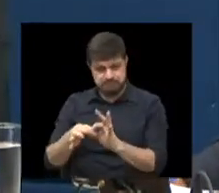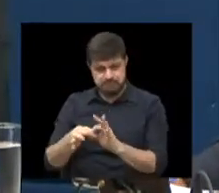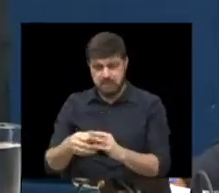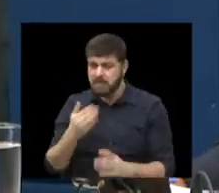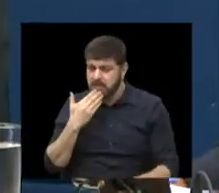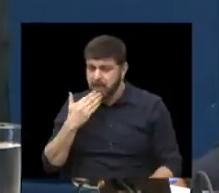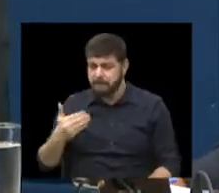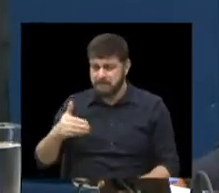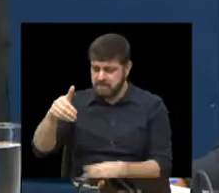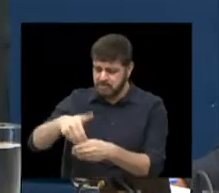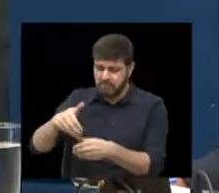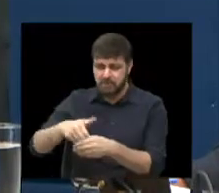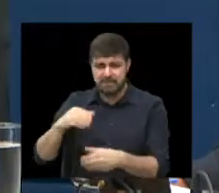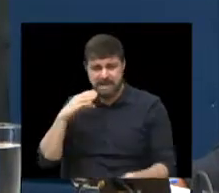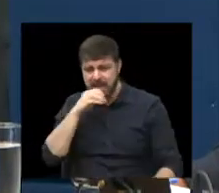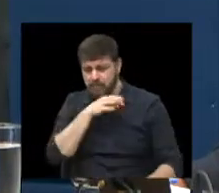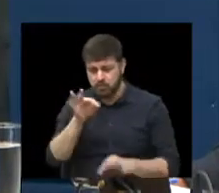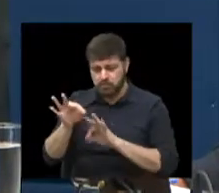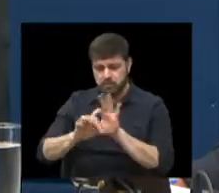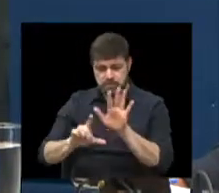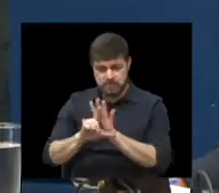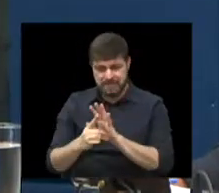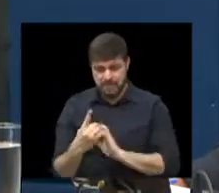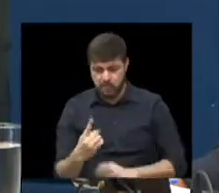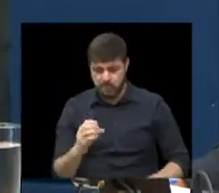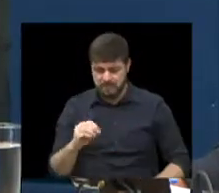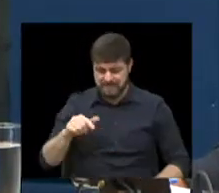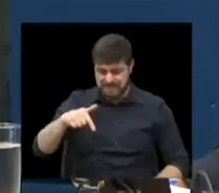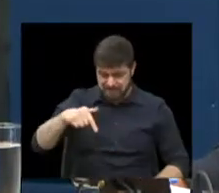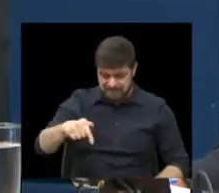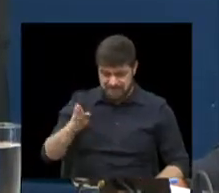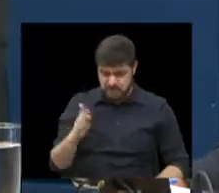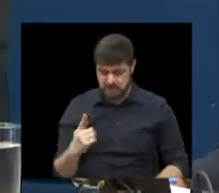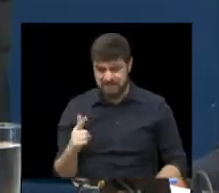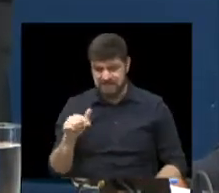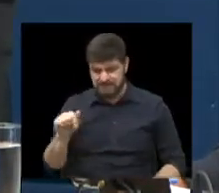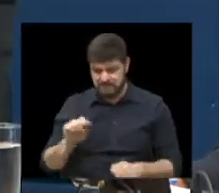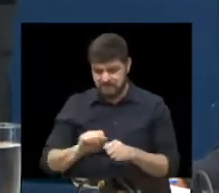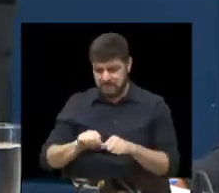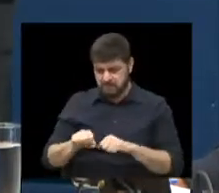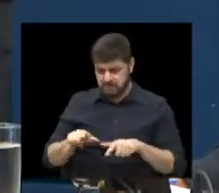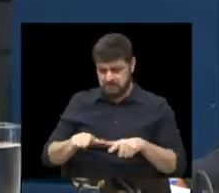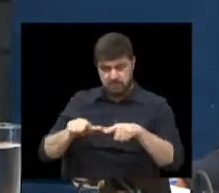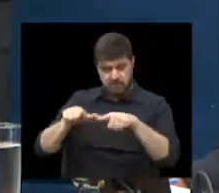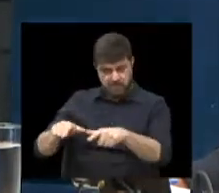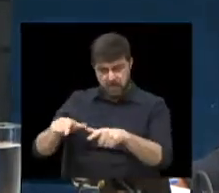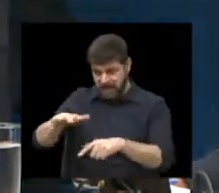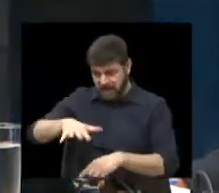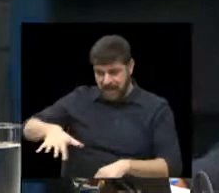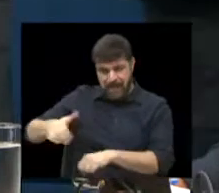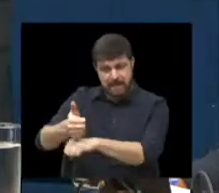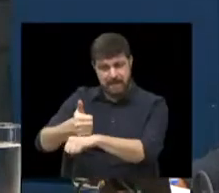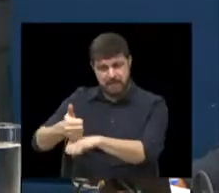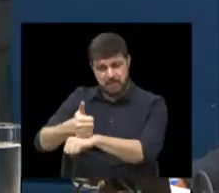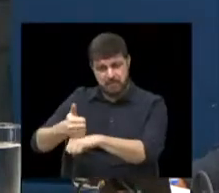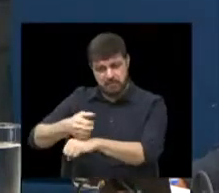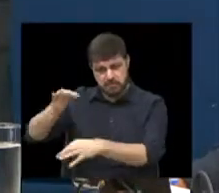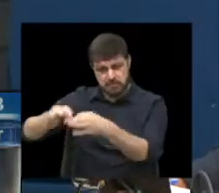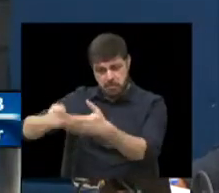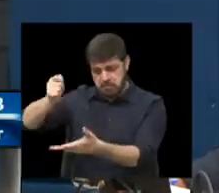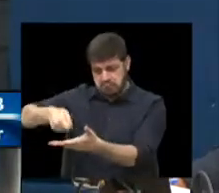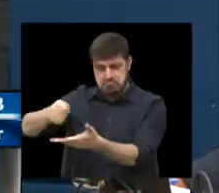tramitação em regime de urgência do PDL 107 de 2017, que concede o diploma de mérito jurídico a